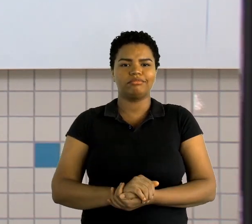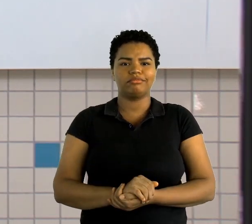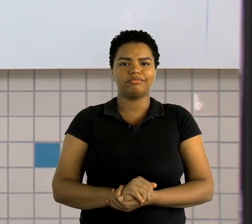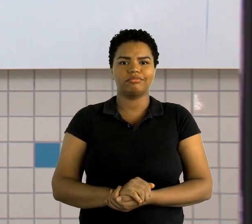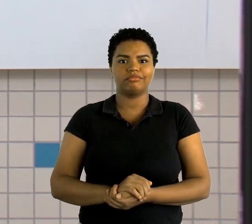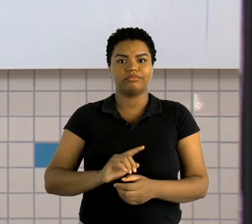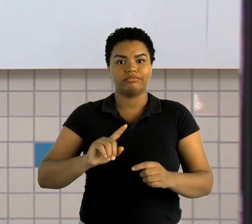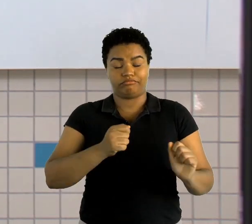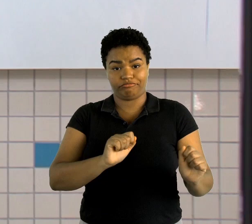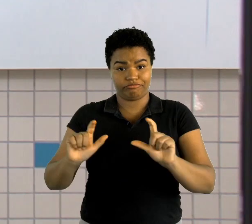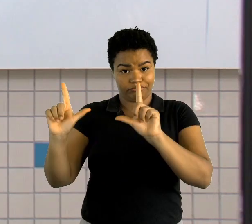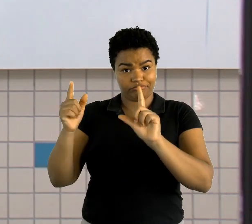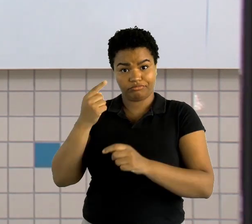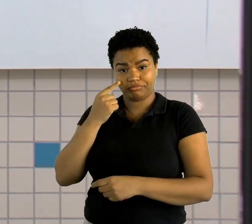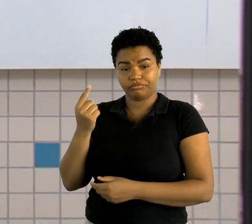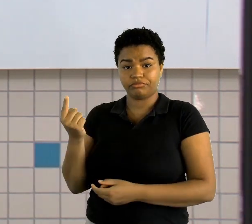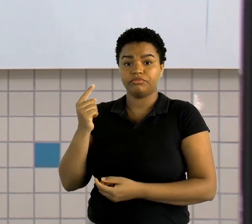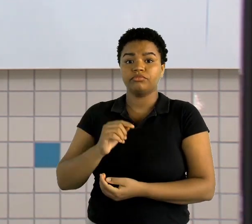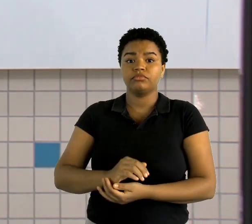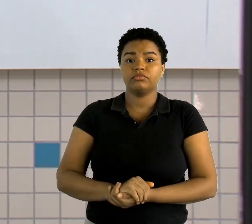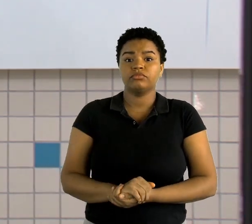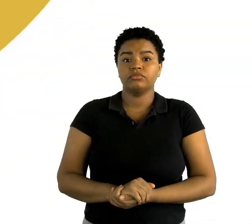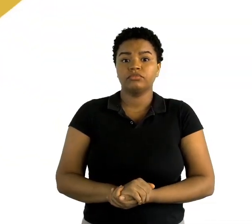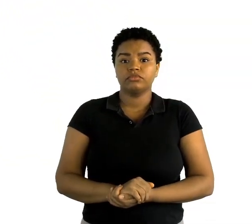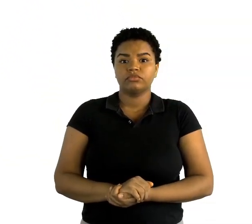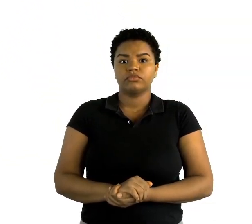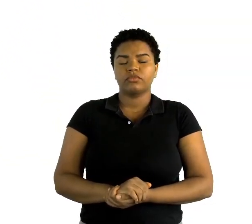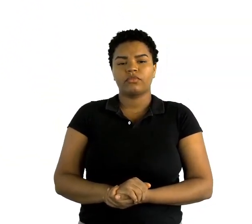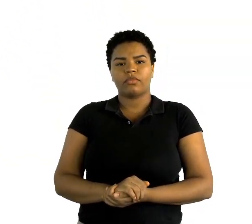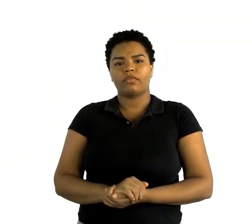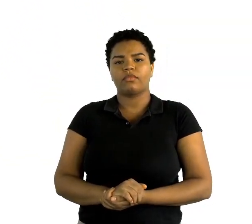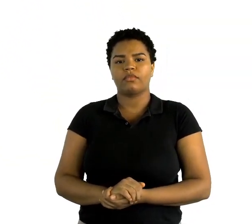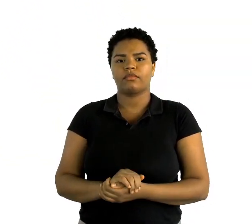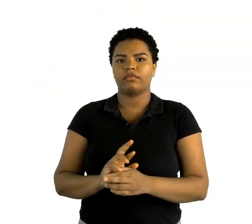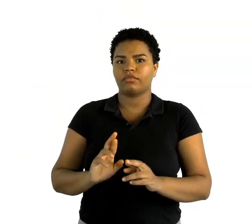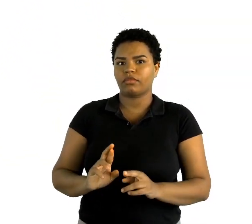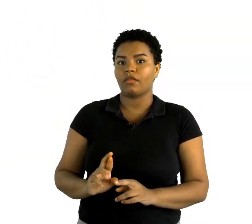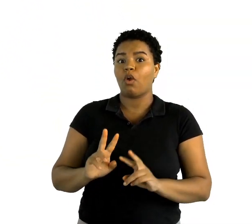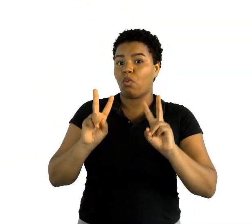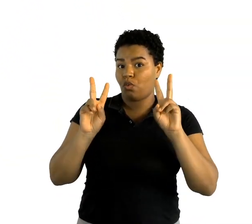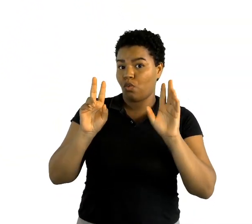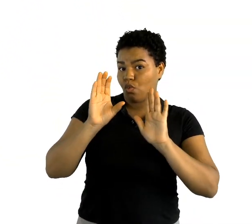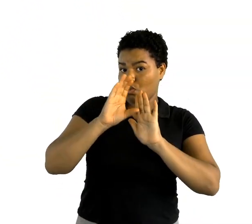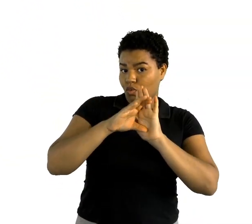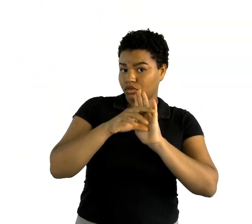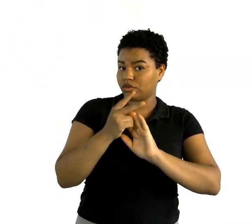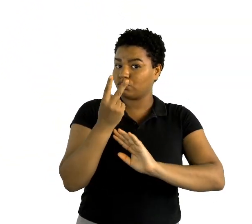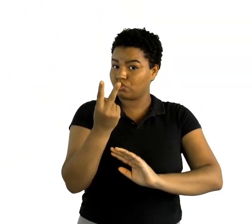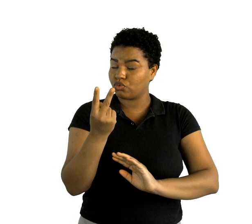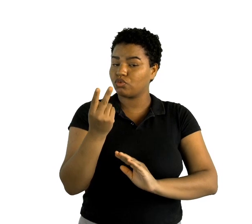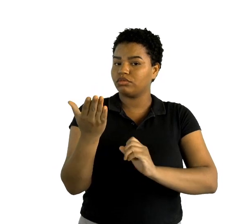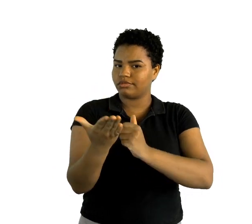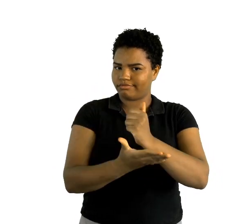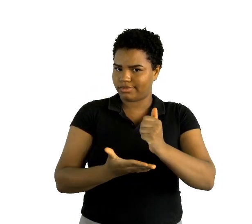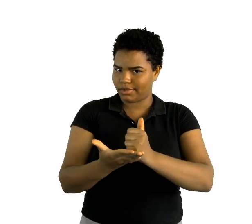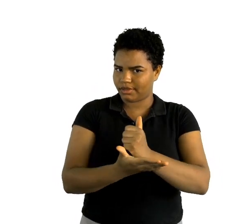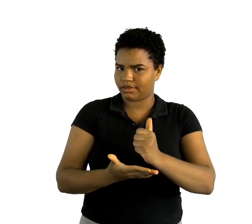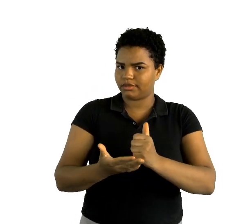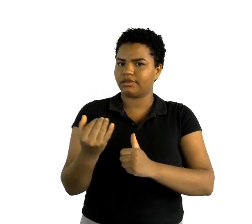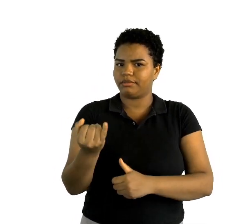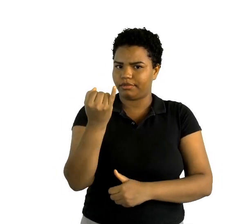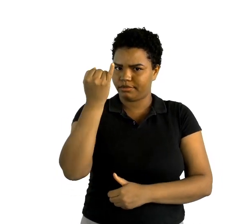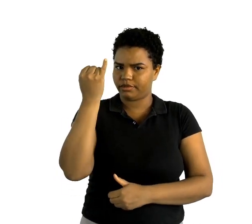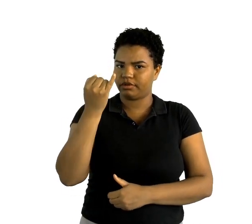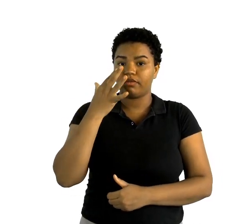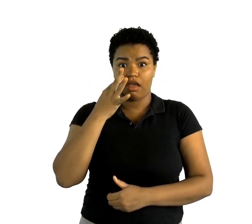próximo slide. Duas coisas vocês têm que diferenciar. São dois conceitos básicos, nós estudamos clima, que vocês têm que prestar